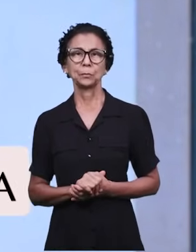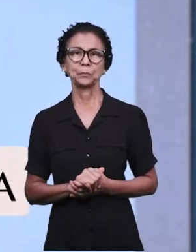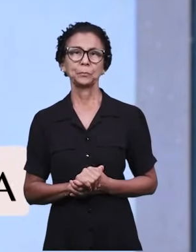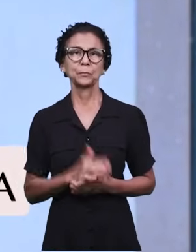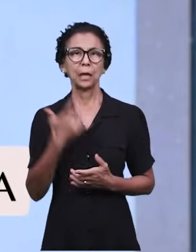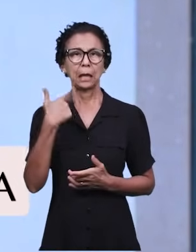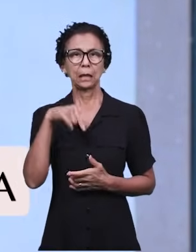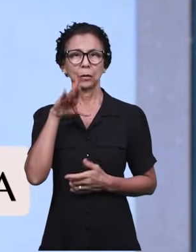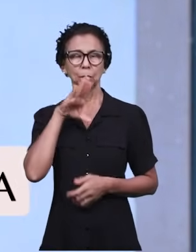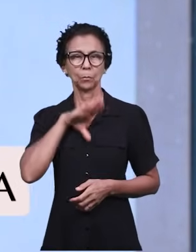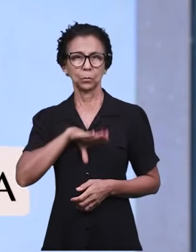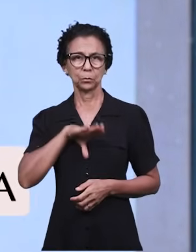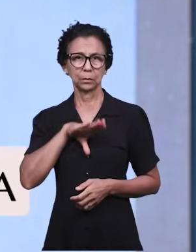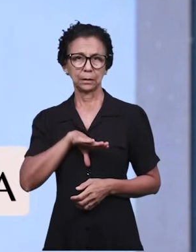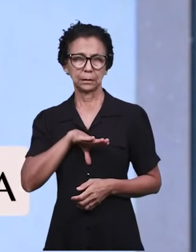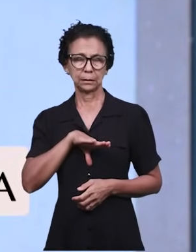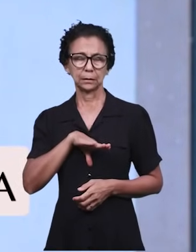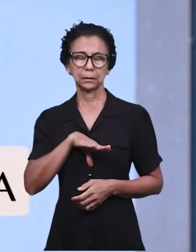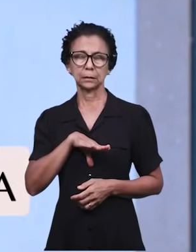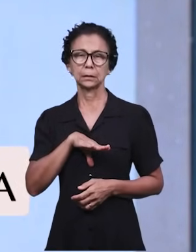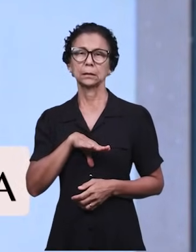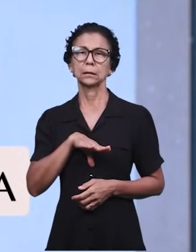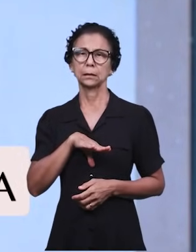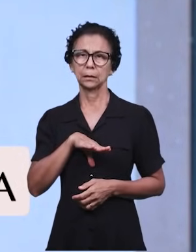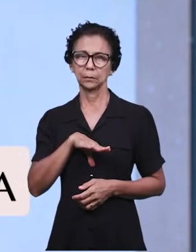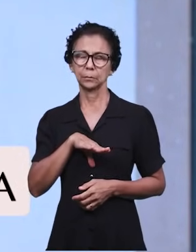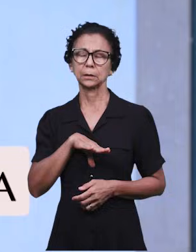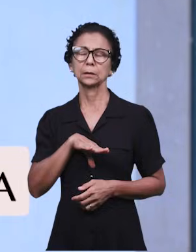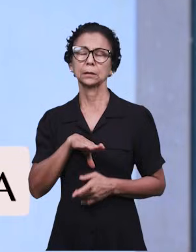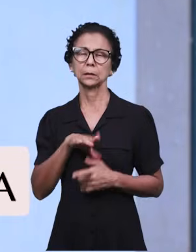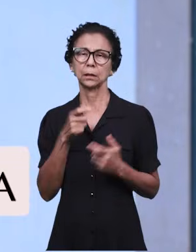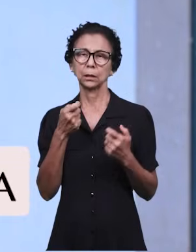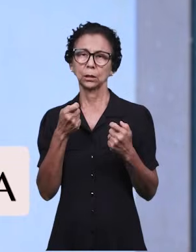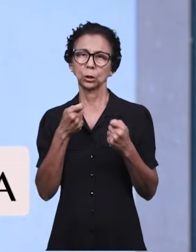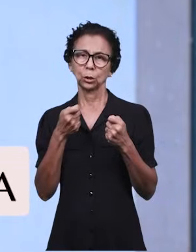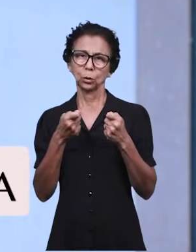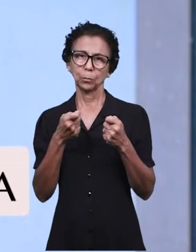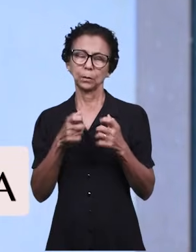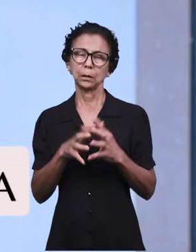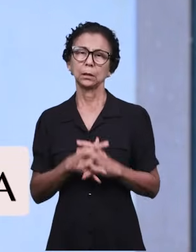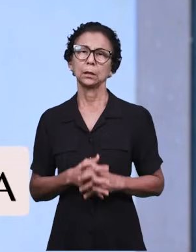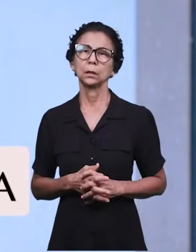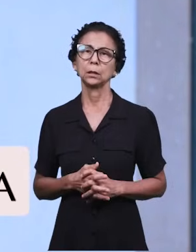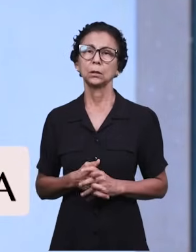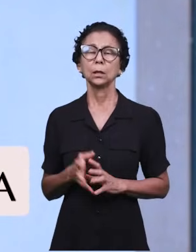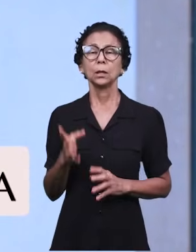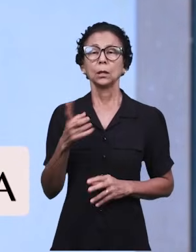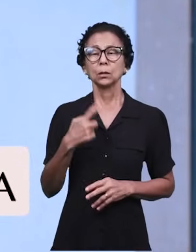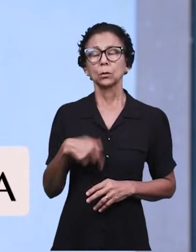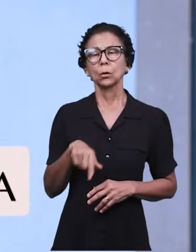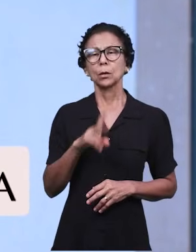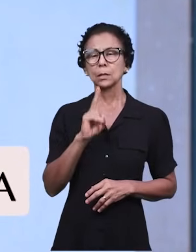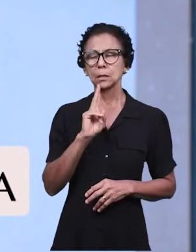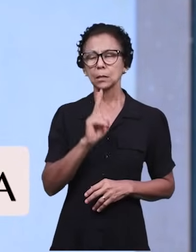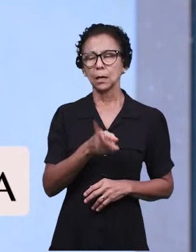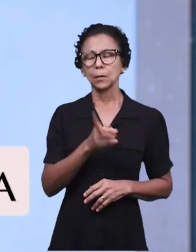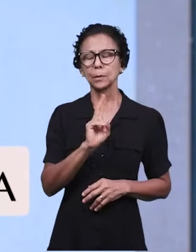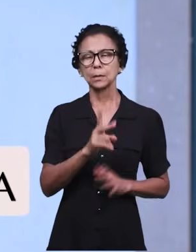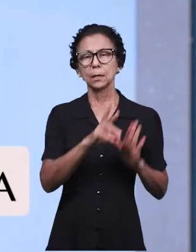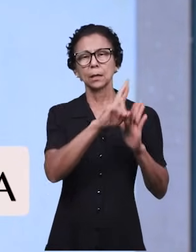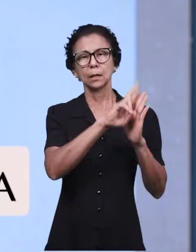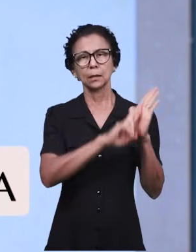língua portuguesa. Porque na nossa função nós estamos sempre escrevendo relatórios, todo o